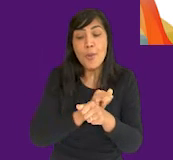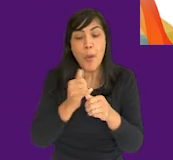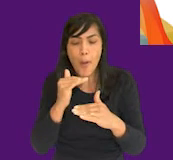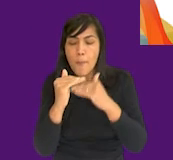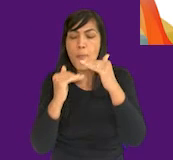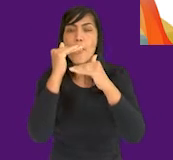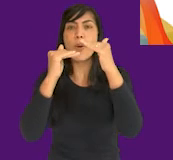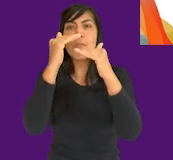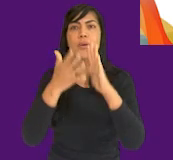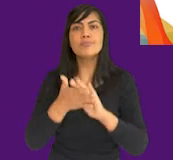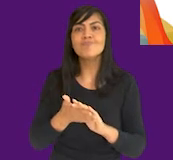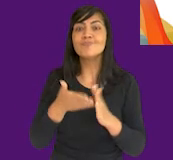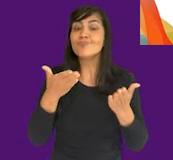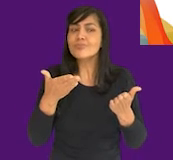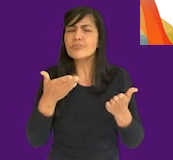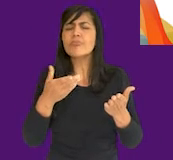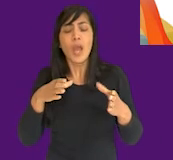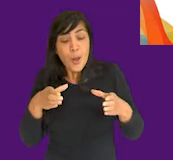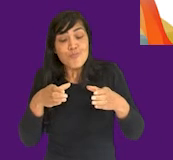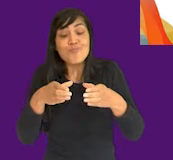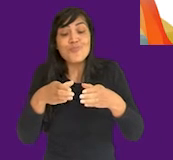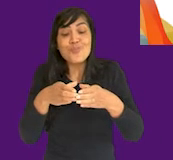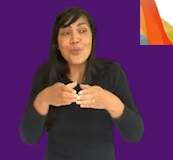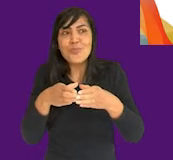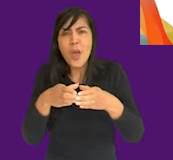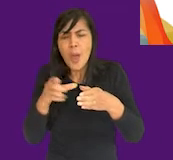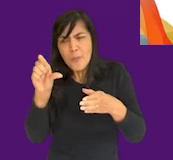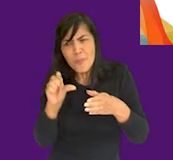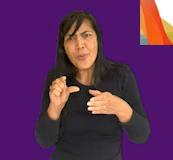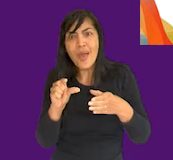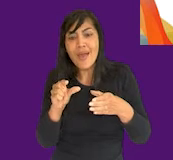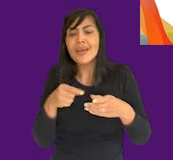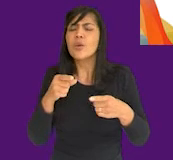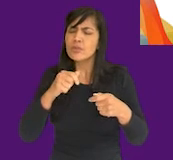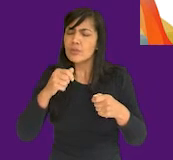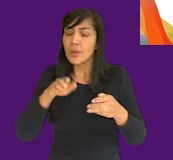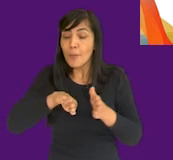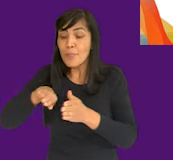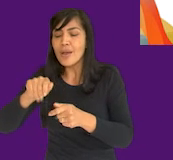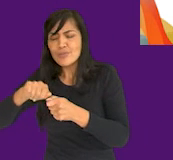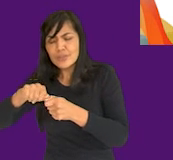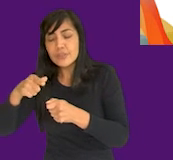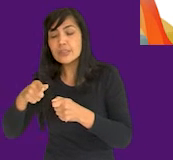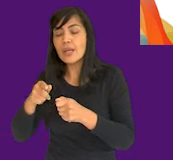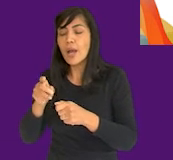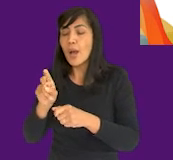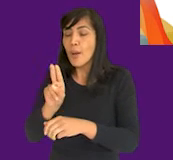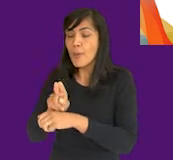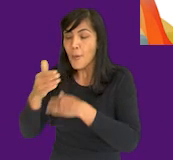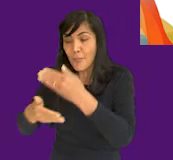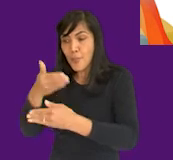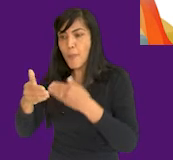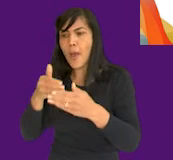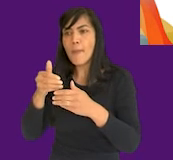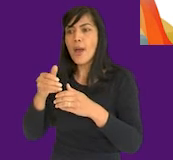que teve seu início no grupo pequeno conta a gente fazia nosso e para